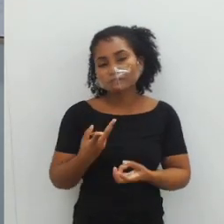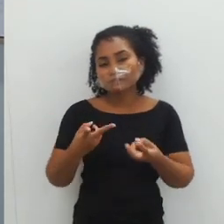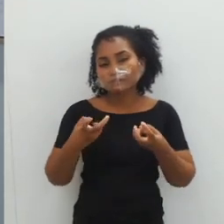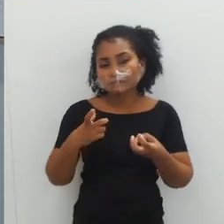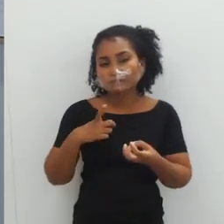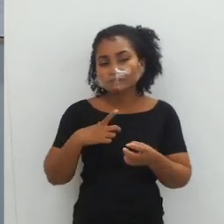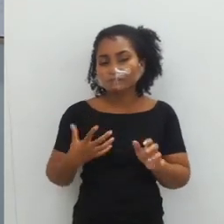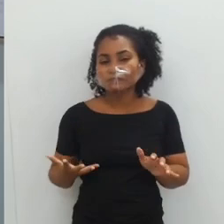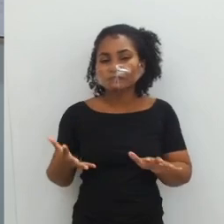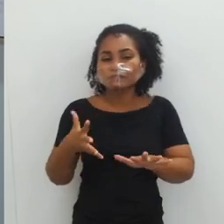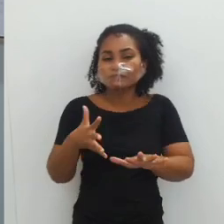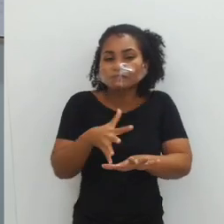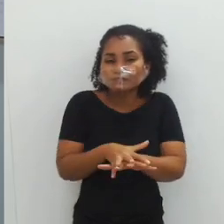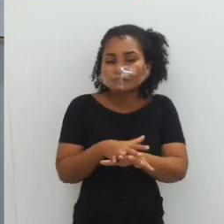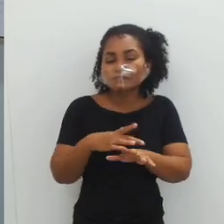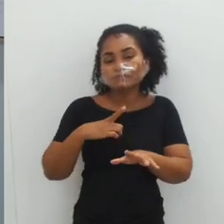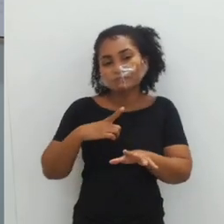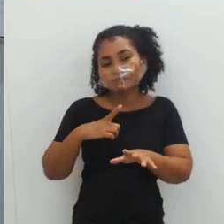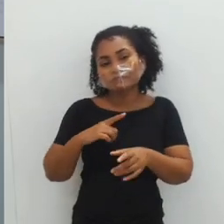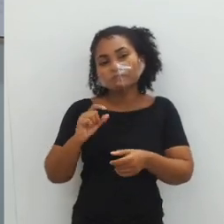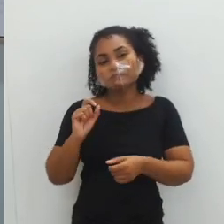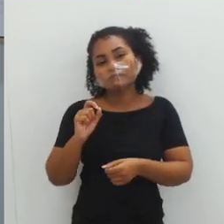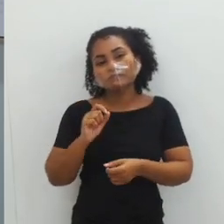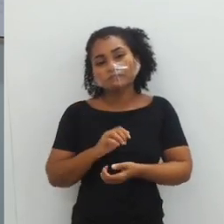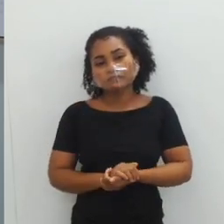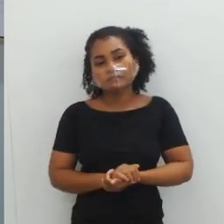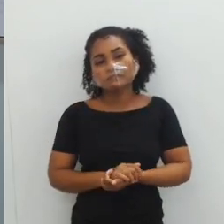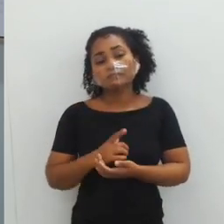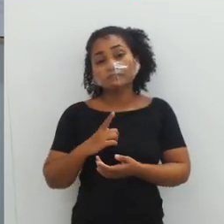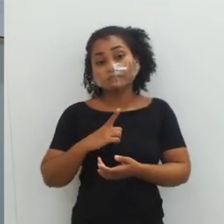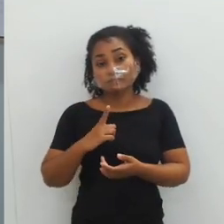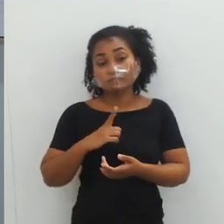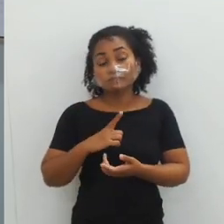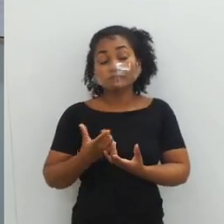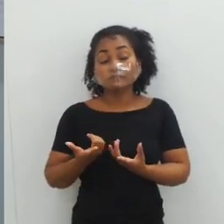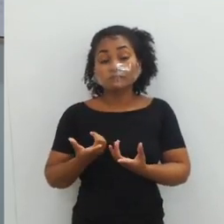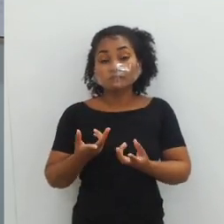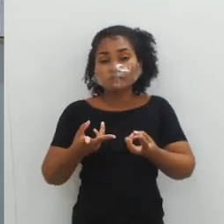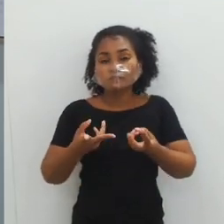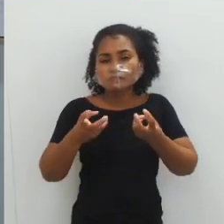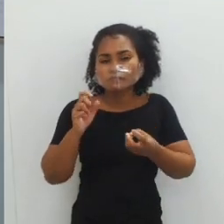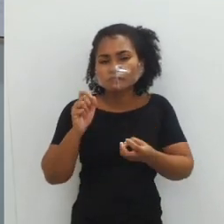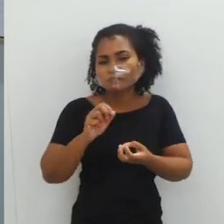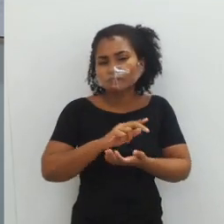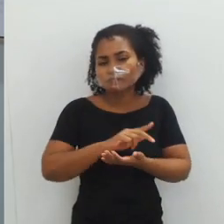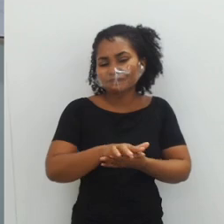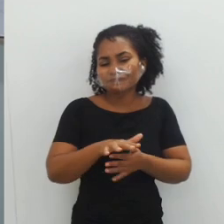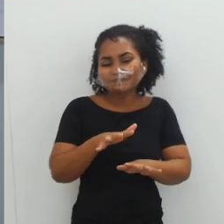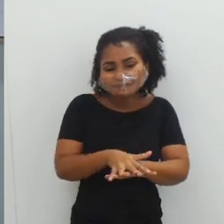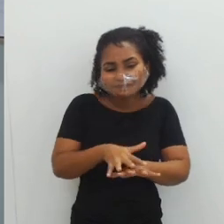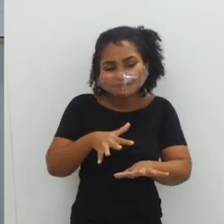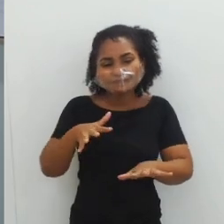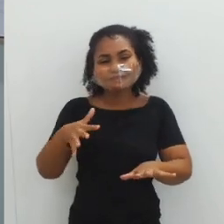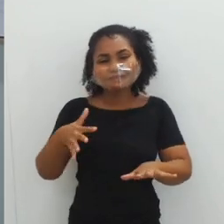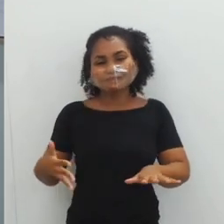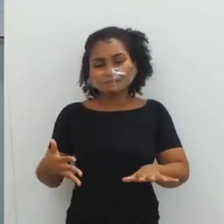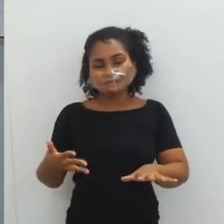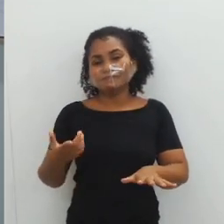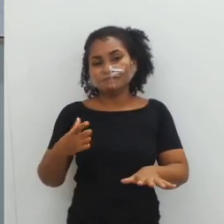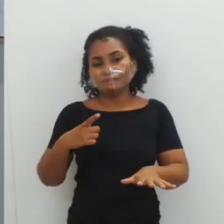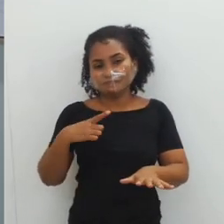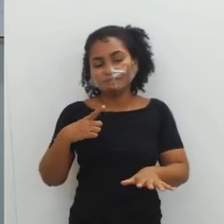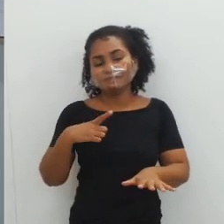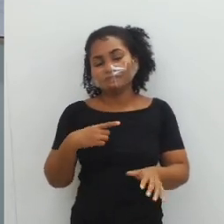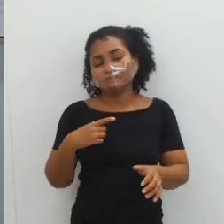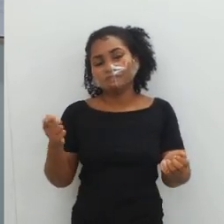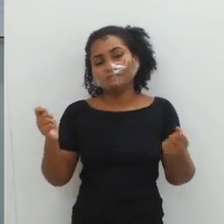essa integração, ao mesmo tempo se tem cada vez mais uma segregação, uma